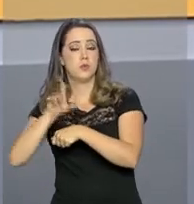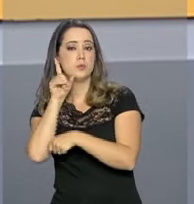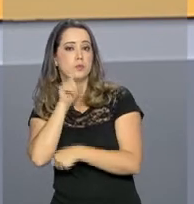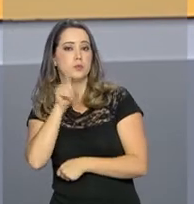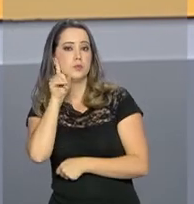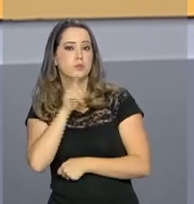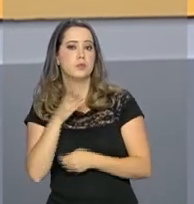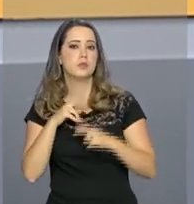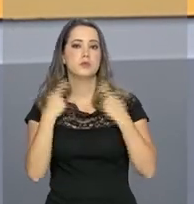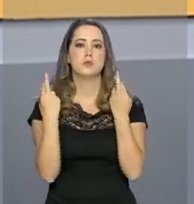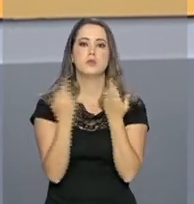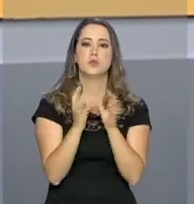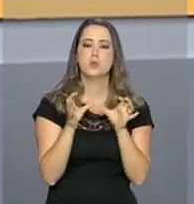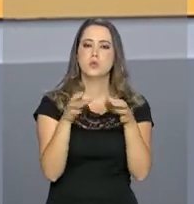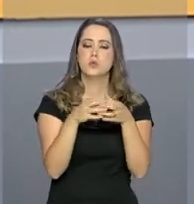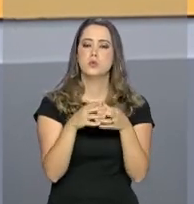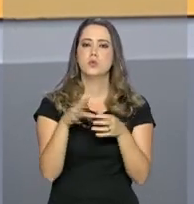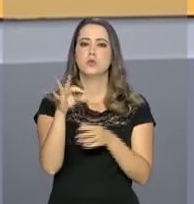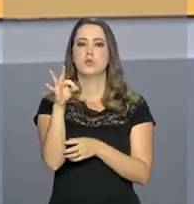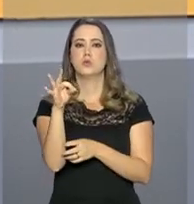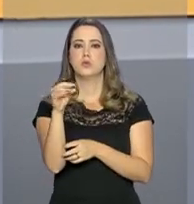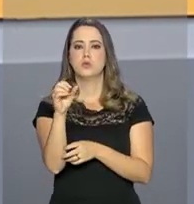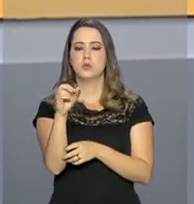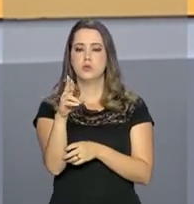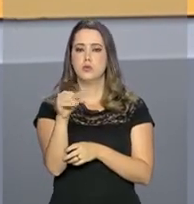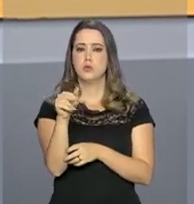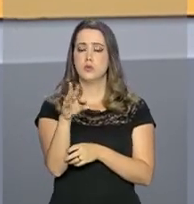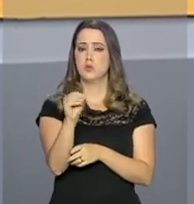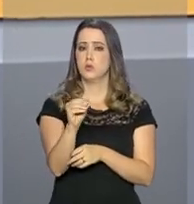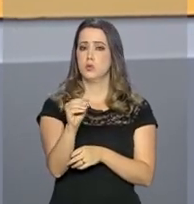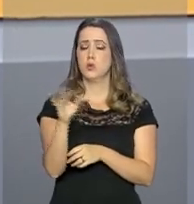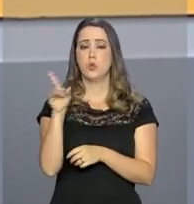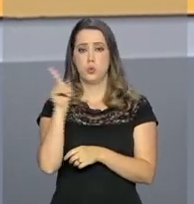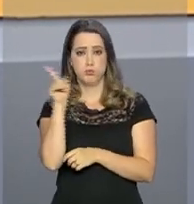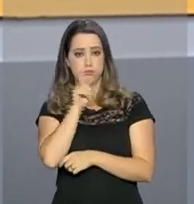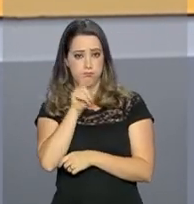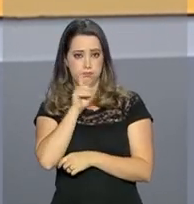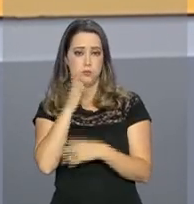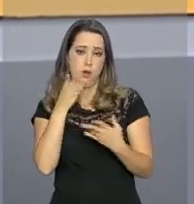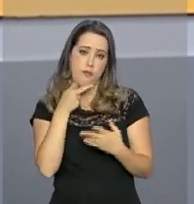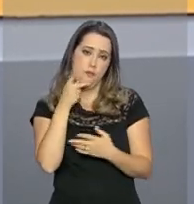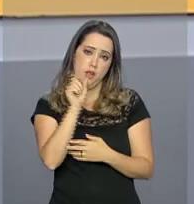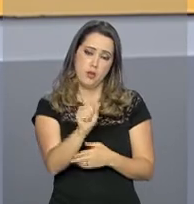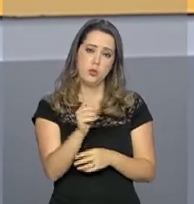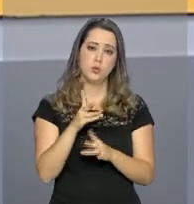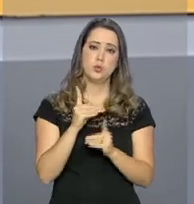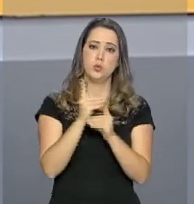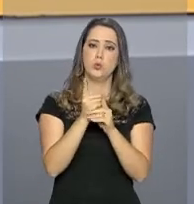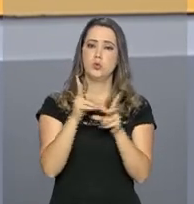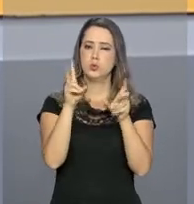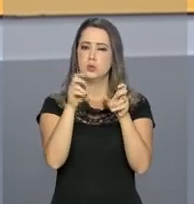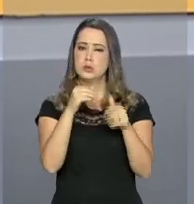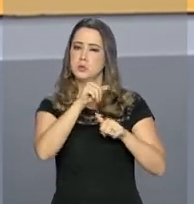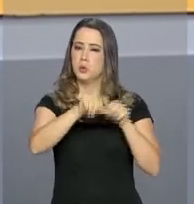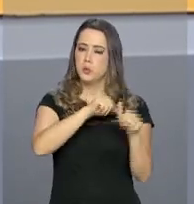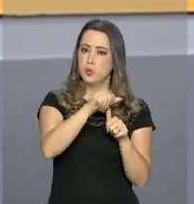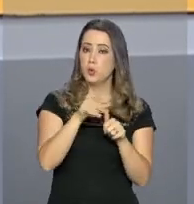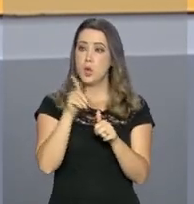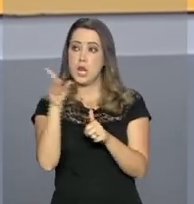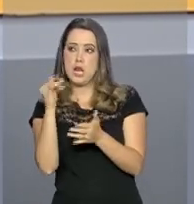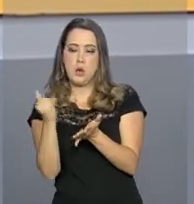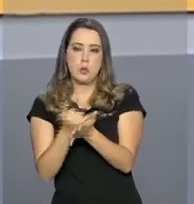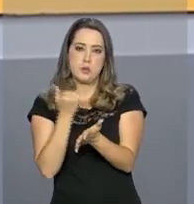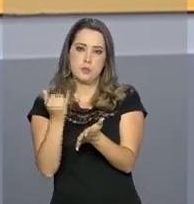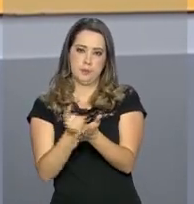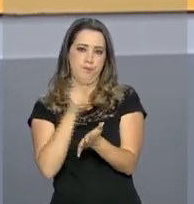nos Estados Unidos, e se reuniu com o responsável pelo Tesouro americano. O encontro tratou das recentes mudanças no sistema de